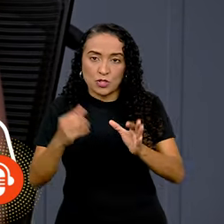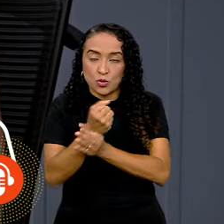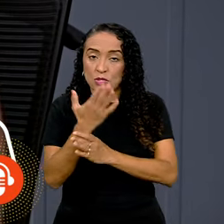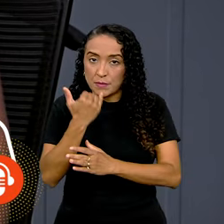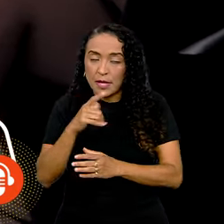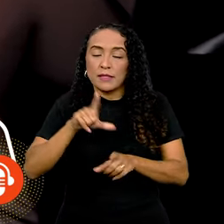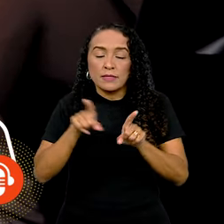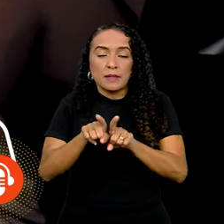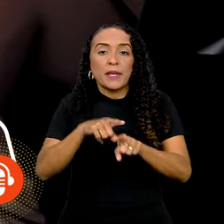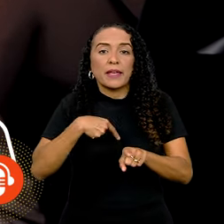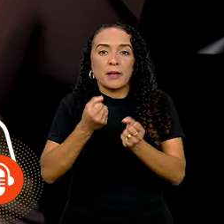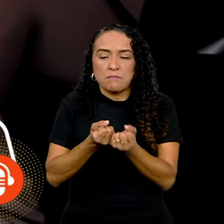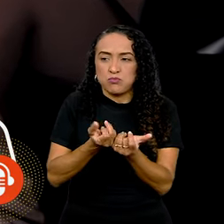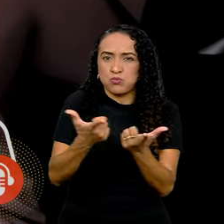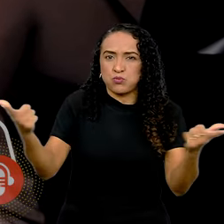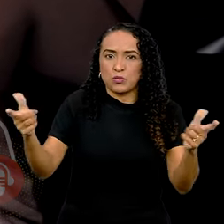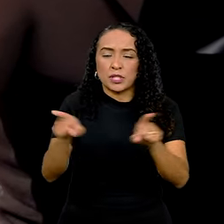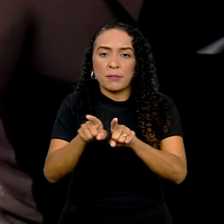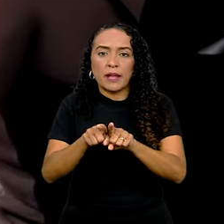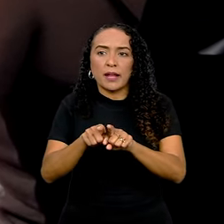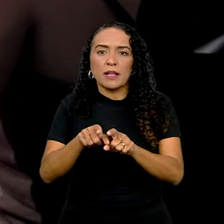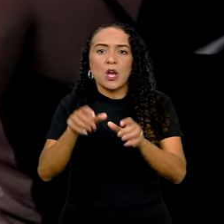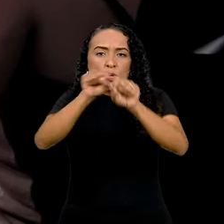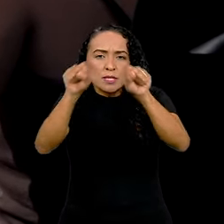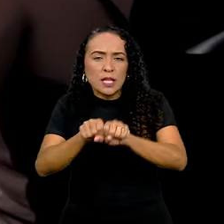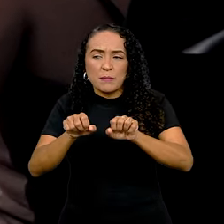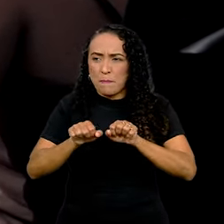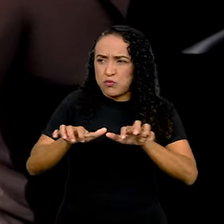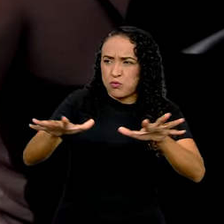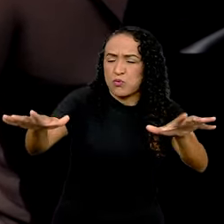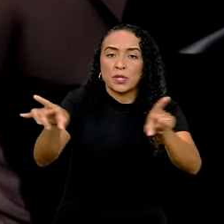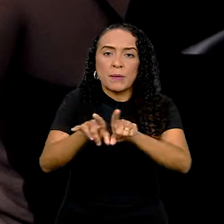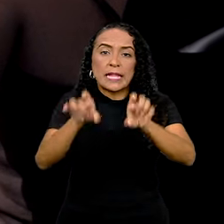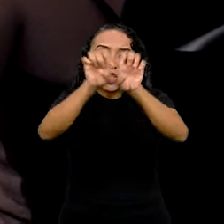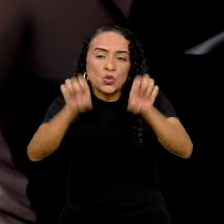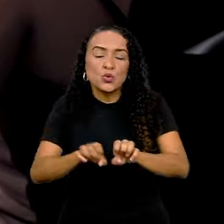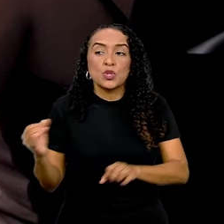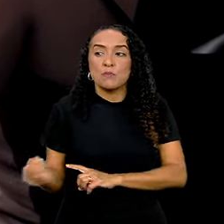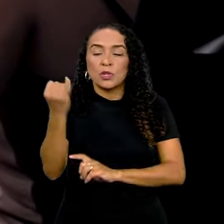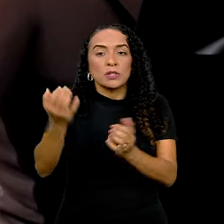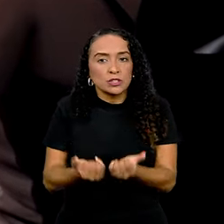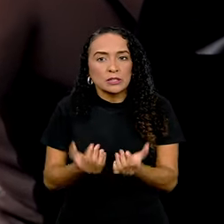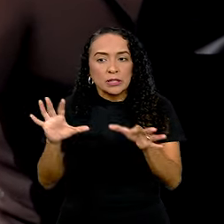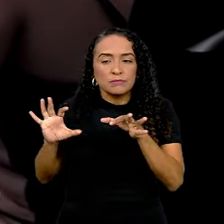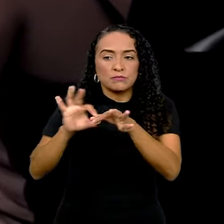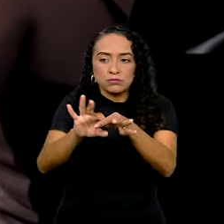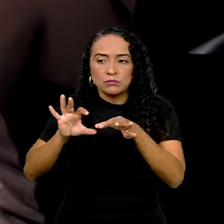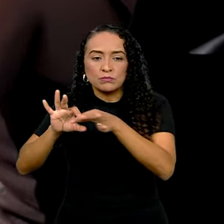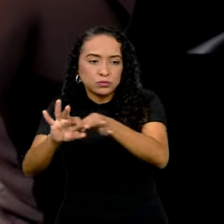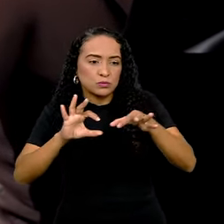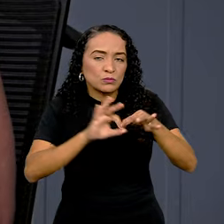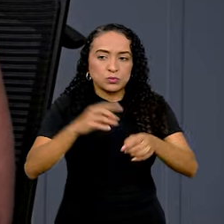segurança alimentar a gente é também expandir e capilarizar esse sistema para que a gente tenha essas estruturas importantes para entregar